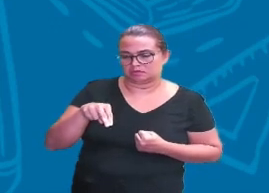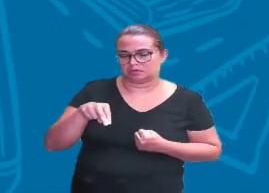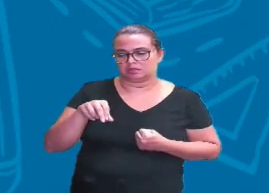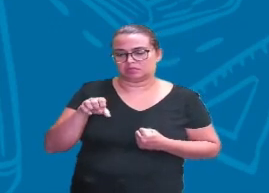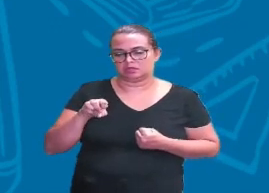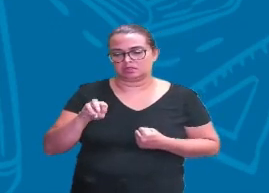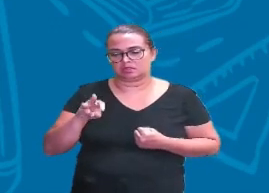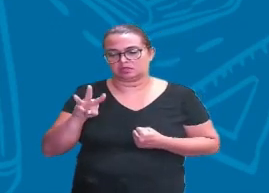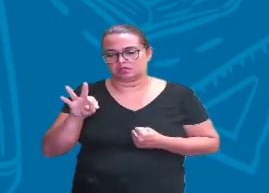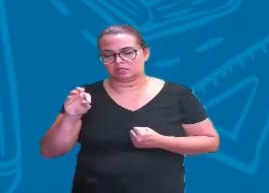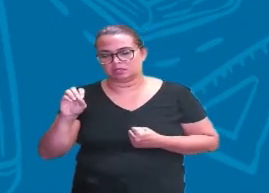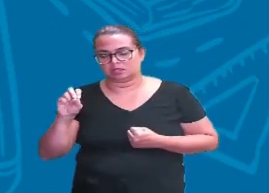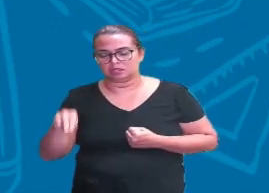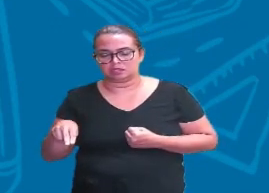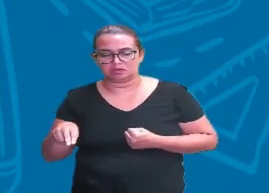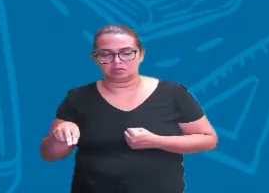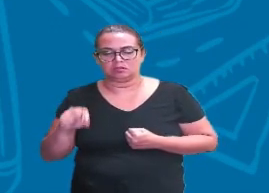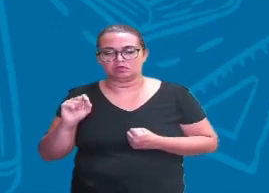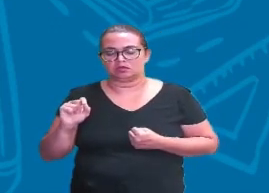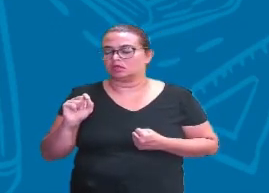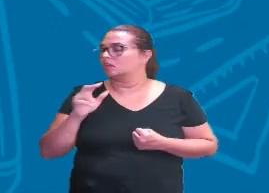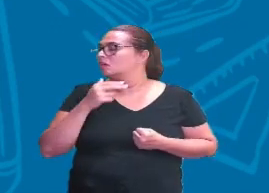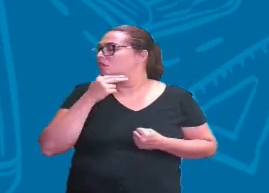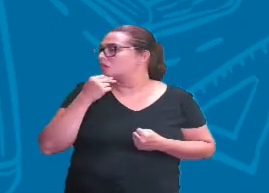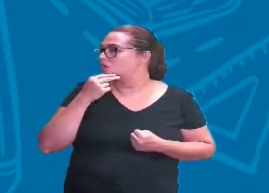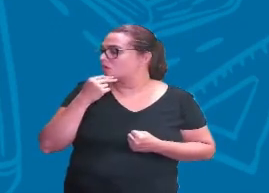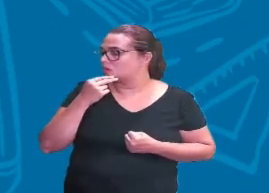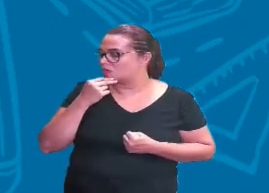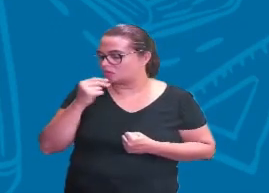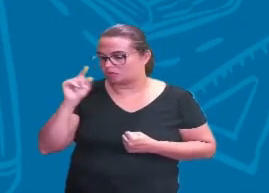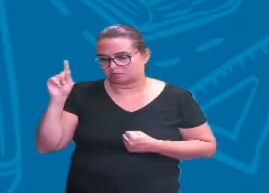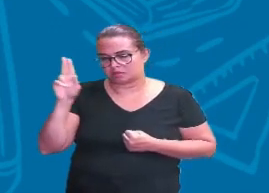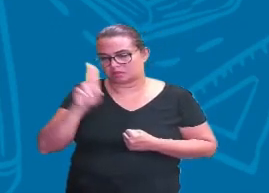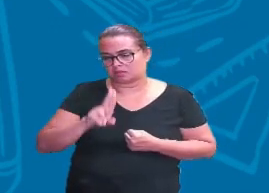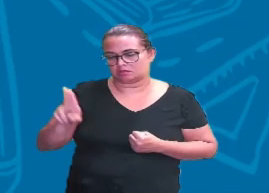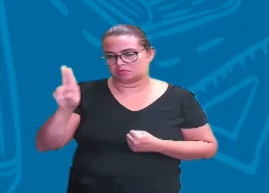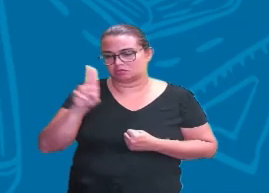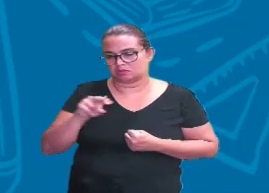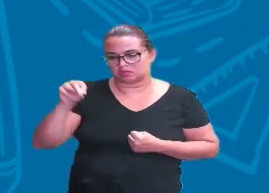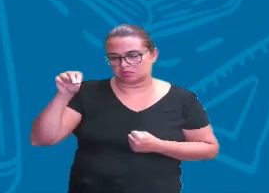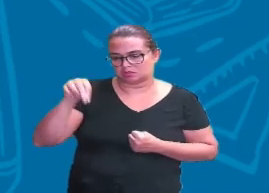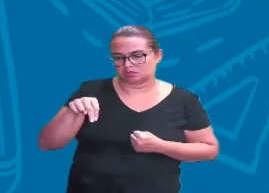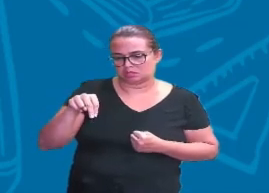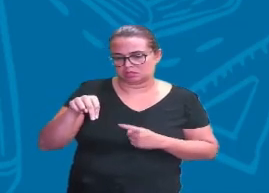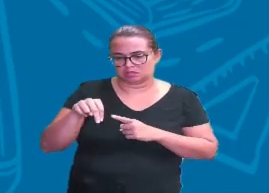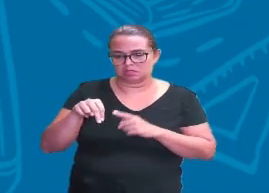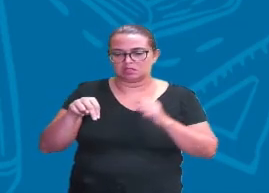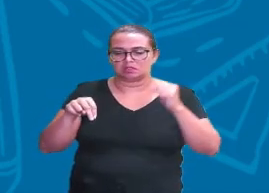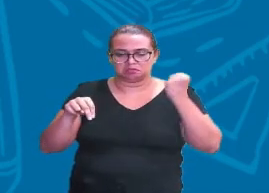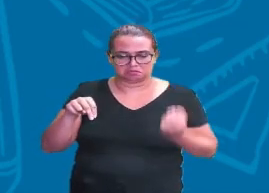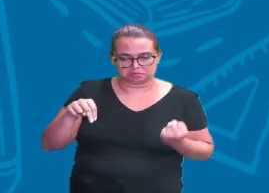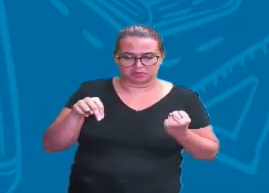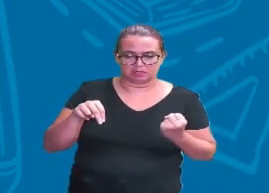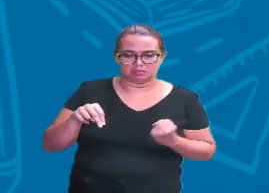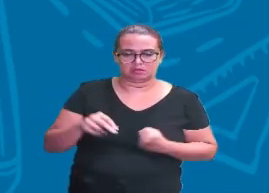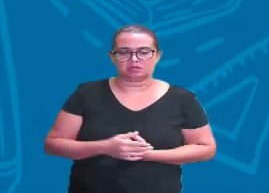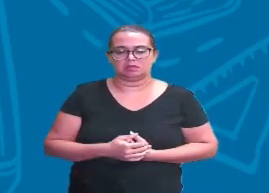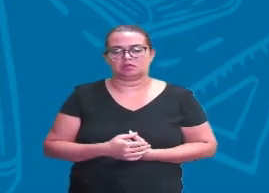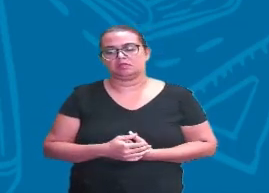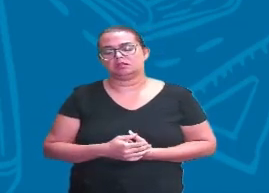é unidade, tá? No Sistema Internacional de Medida, simboliza peso. Bom? Peso.